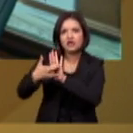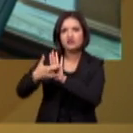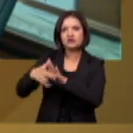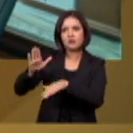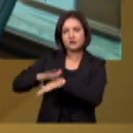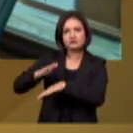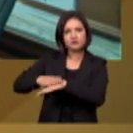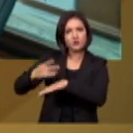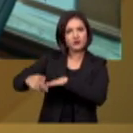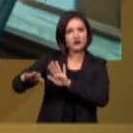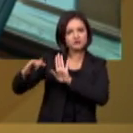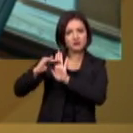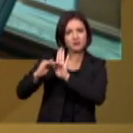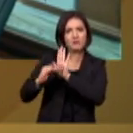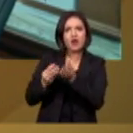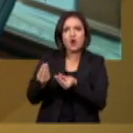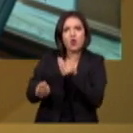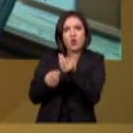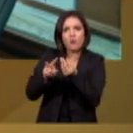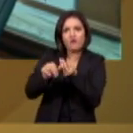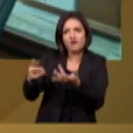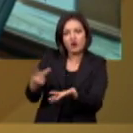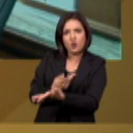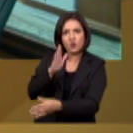criar no ar